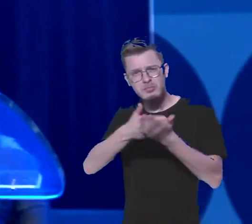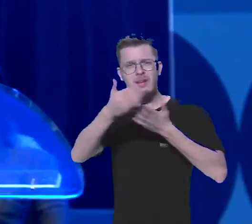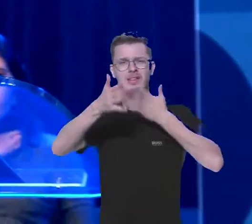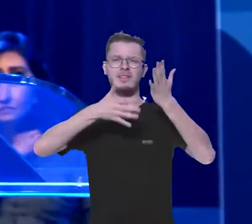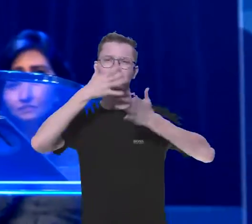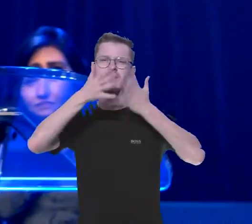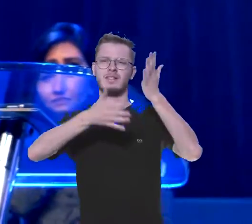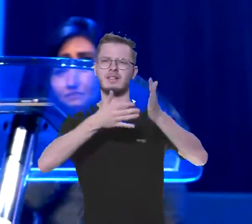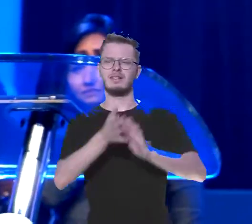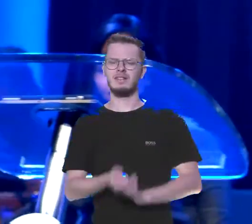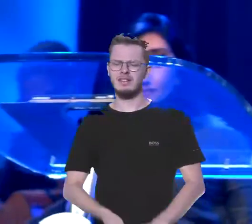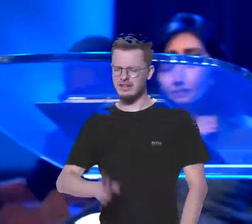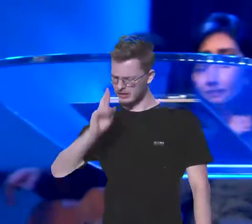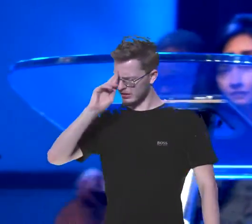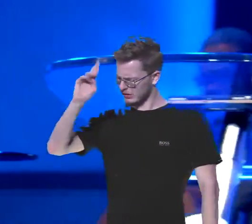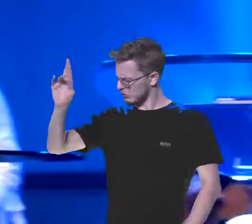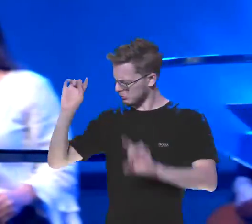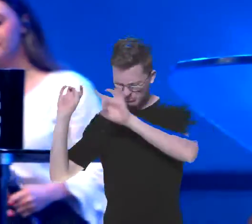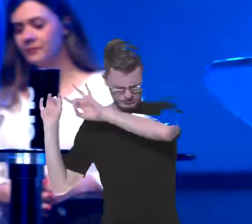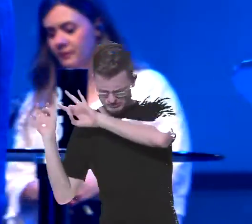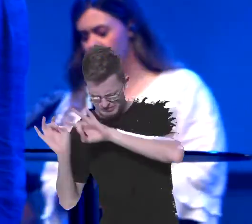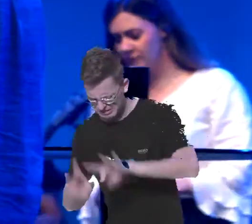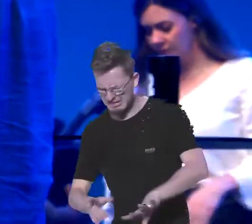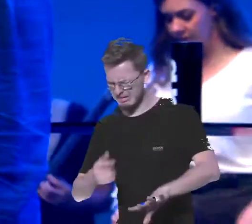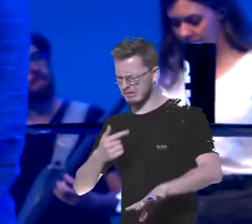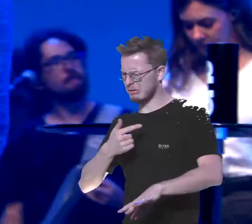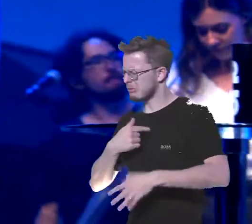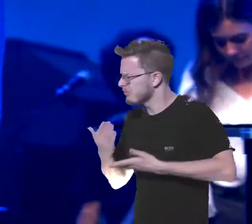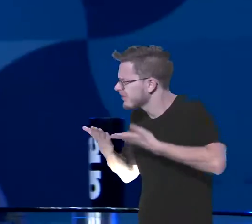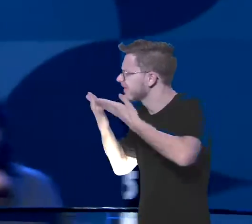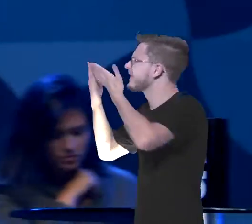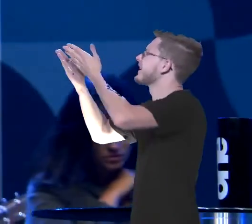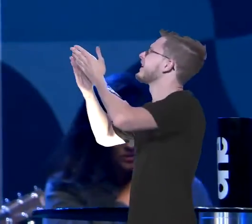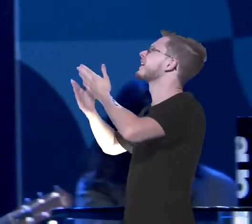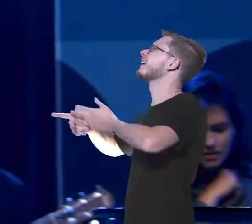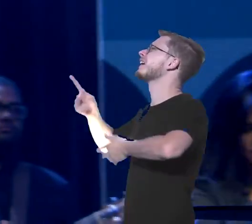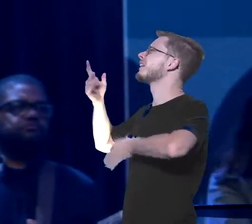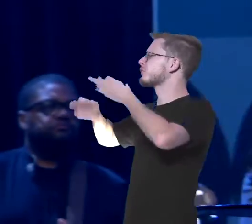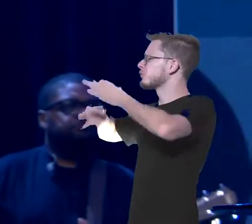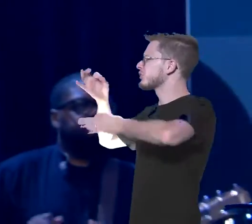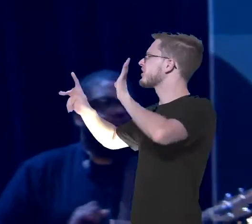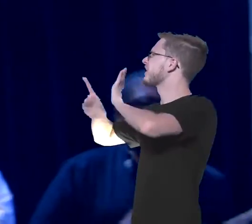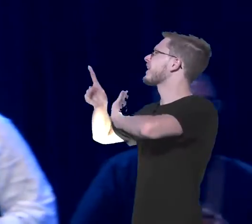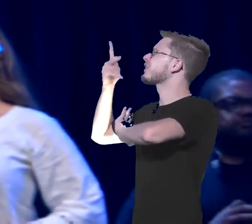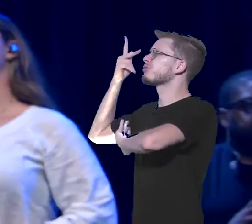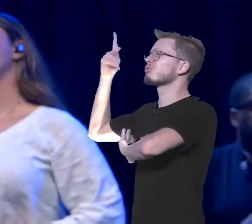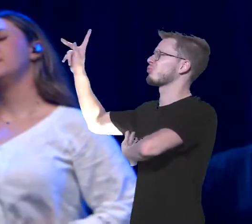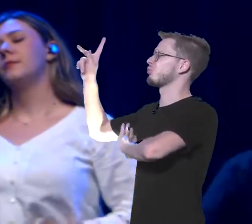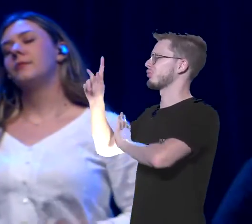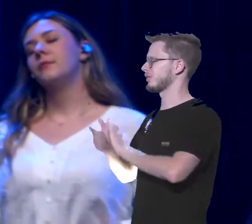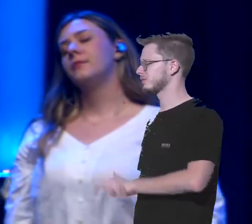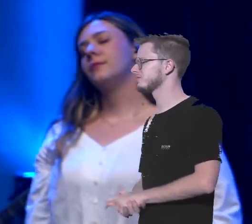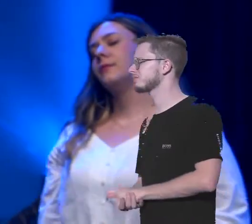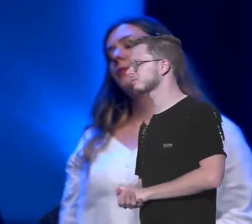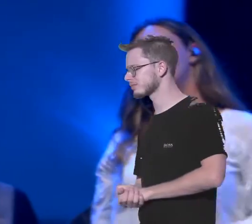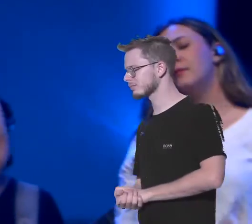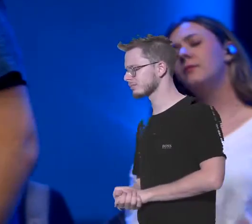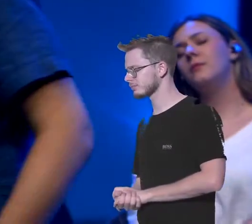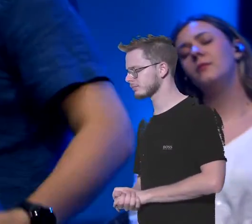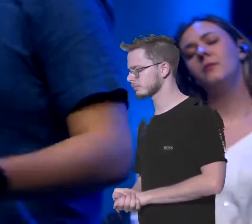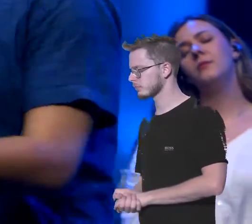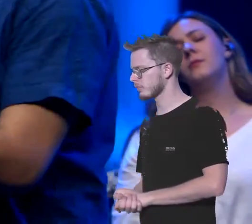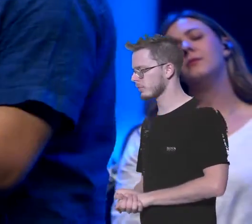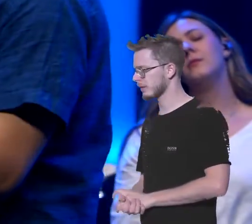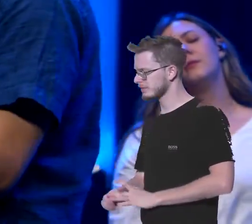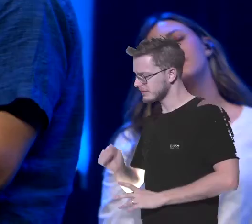eu renuncio. Senhor, eu entrego. Senhor, me perdoe. A justiça é tua, não é mais minha, Senhor. E se